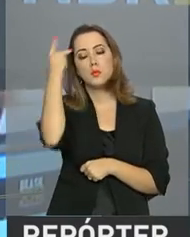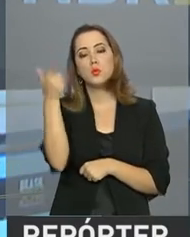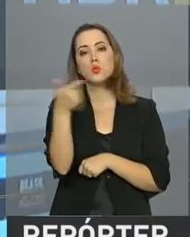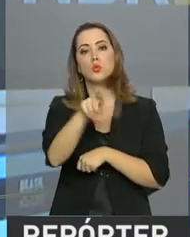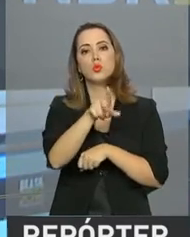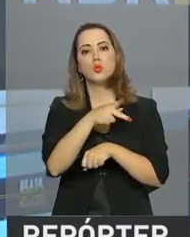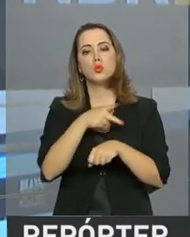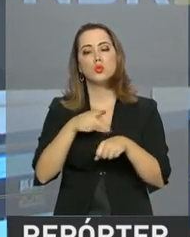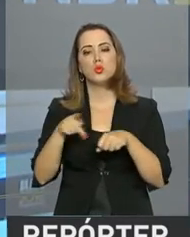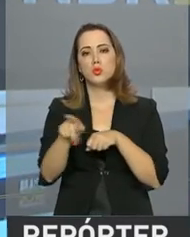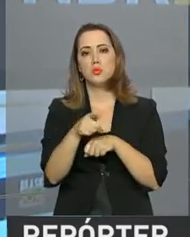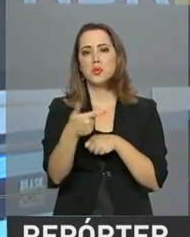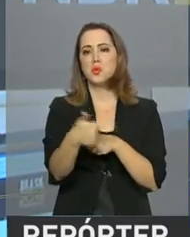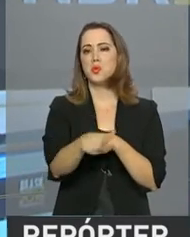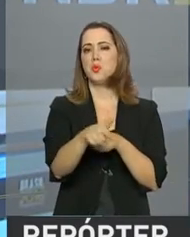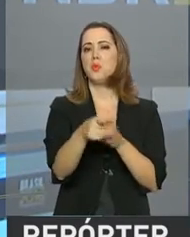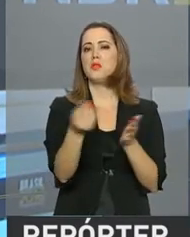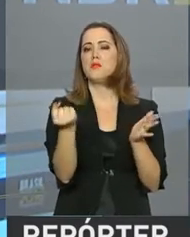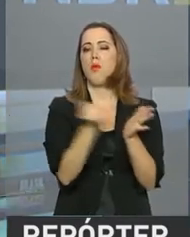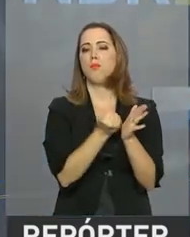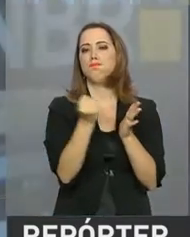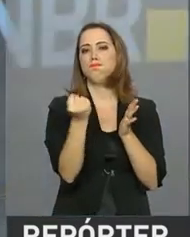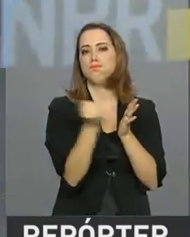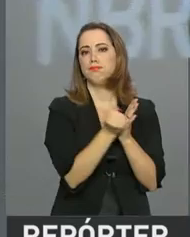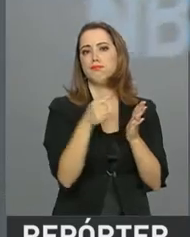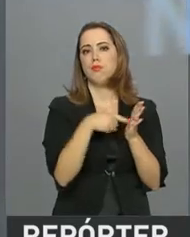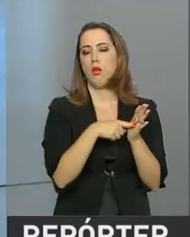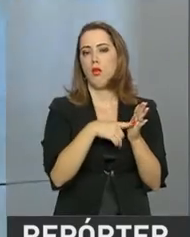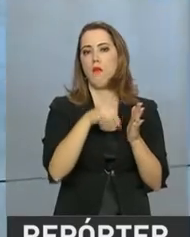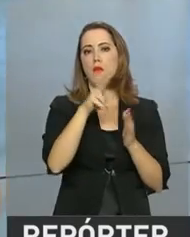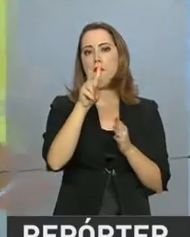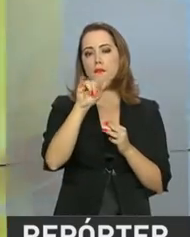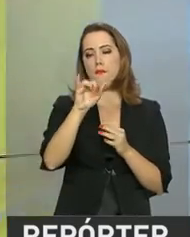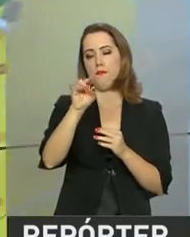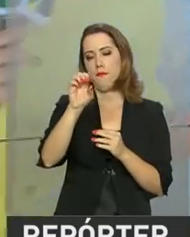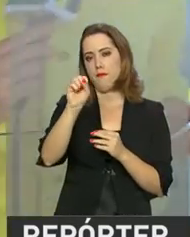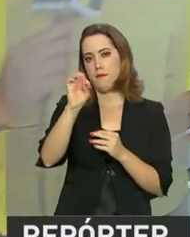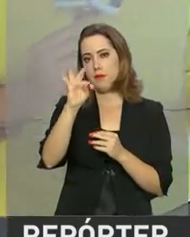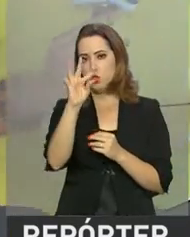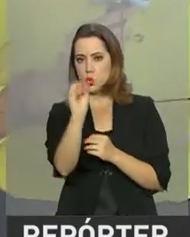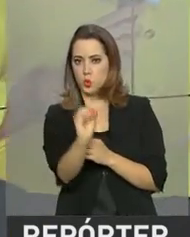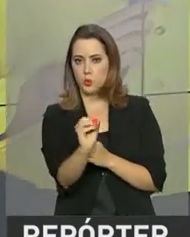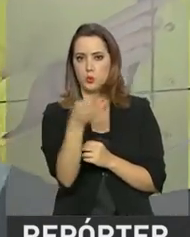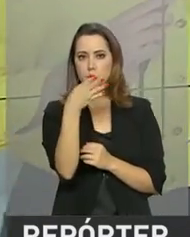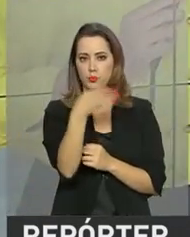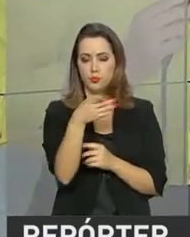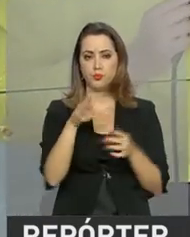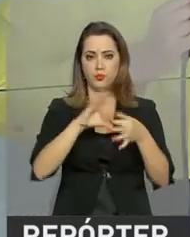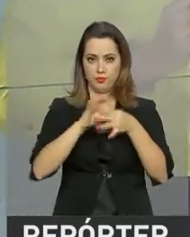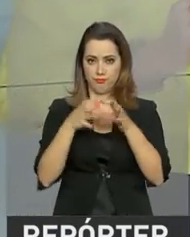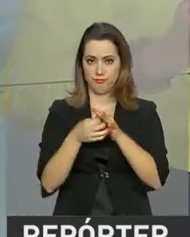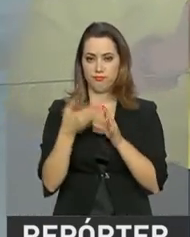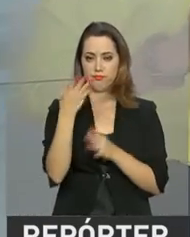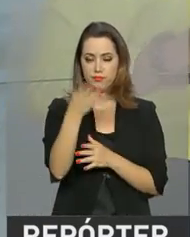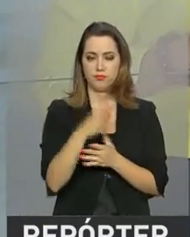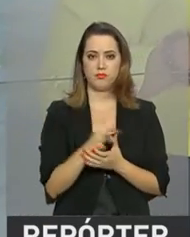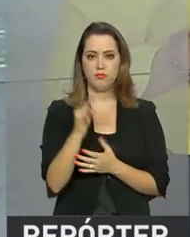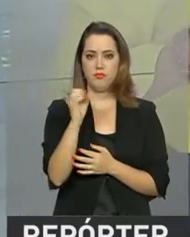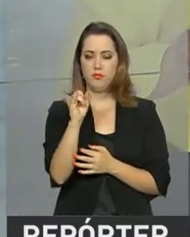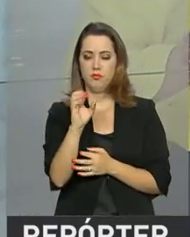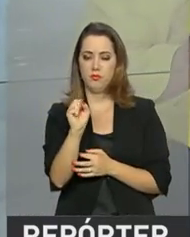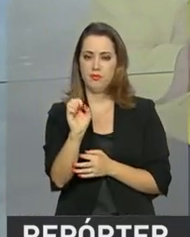isenção de vistos das olimpíadas a repórter thaíssa dias tem os detalhes para a gente sobre isso tá essa boa tarde